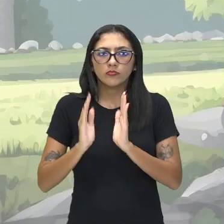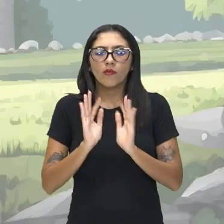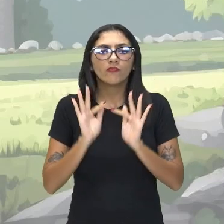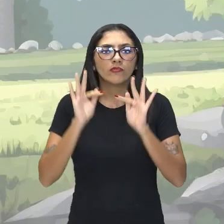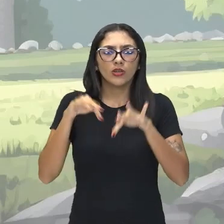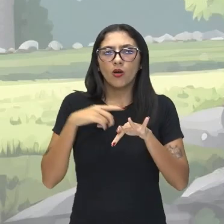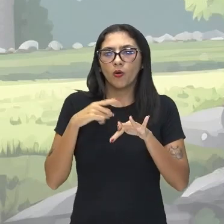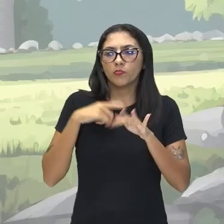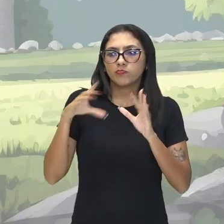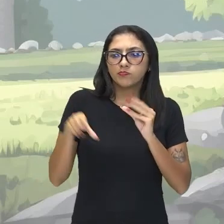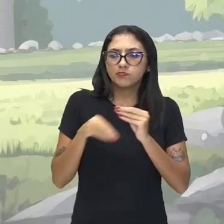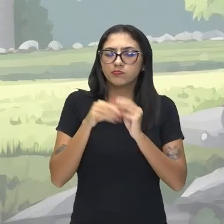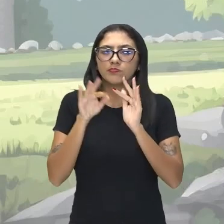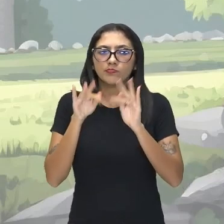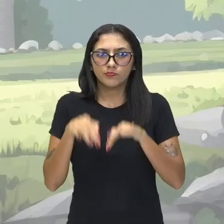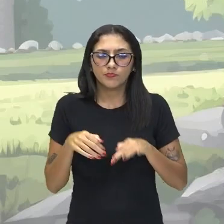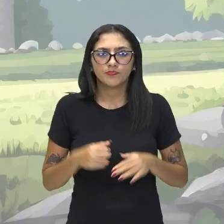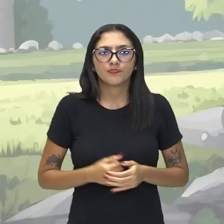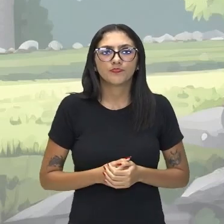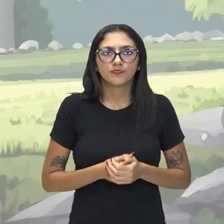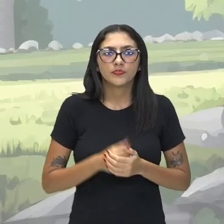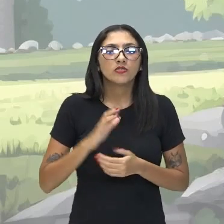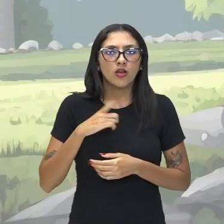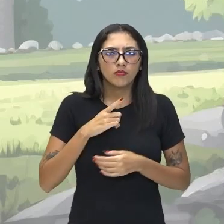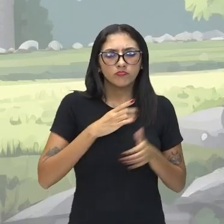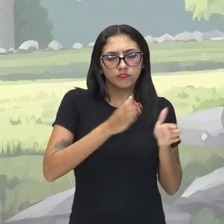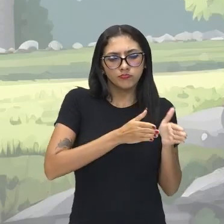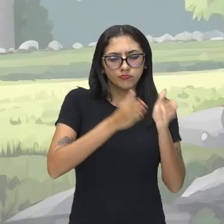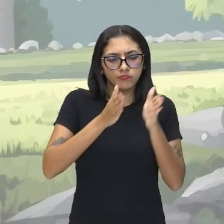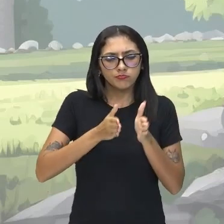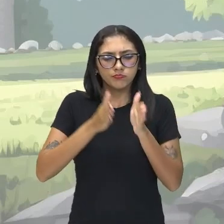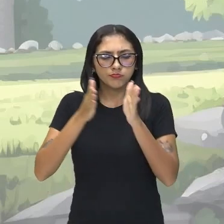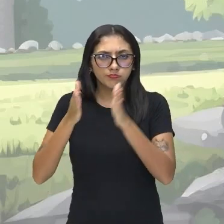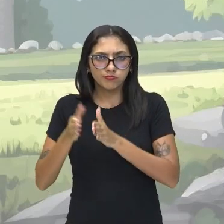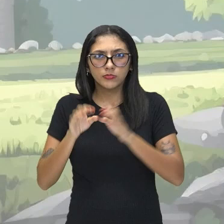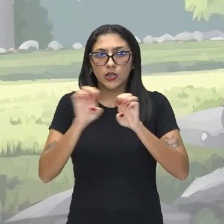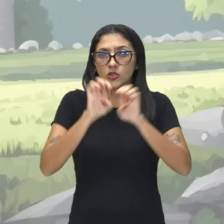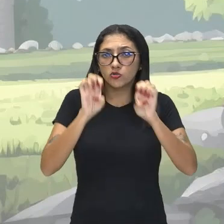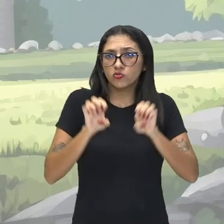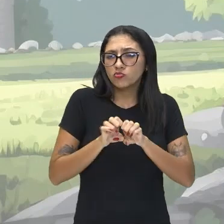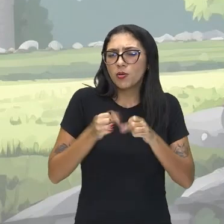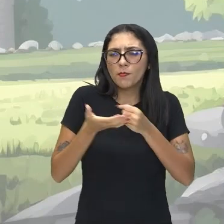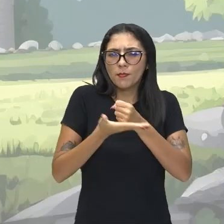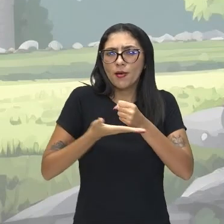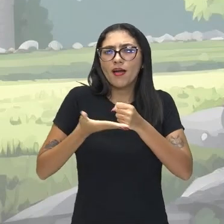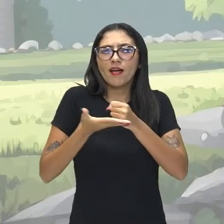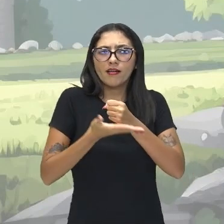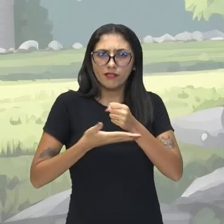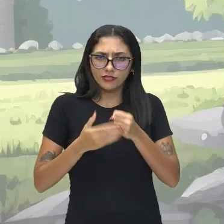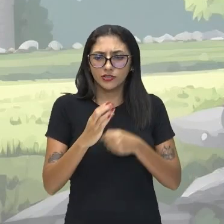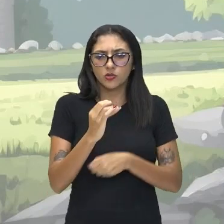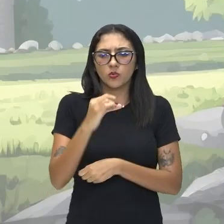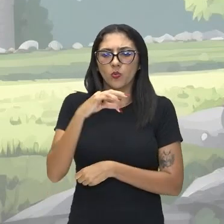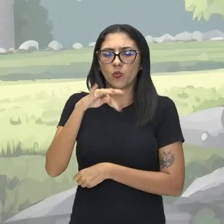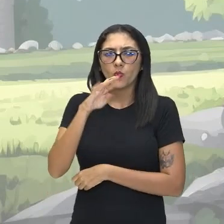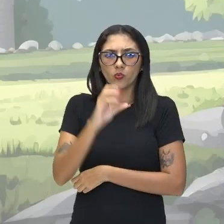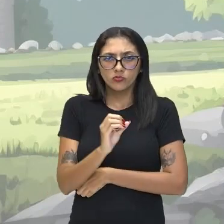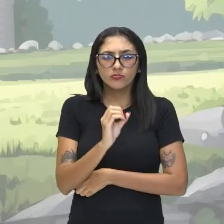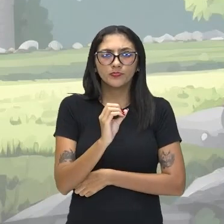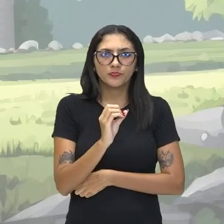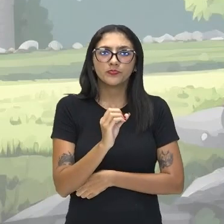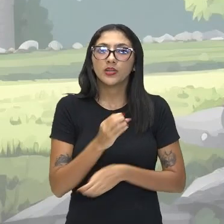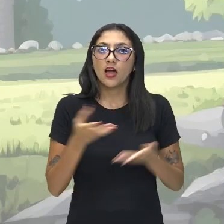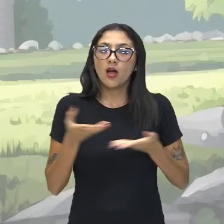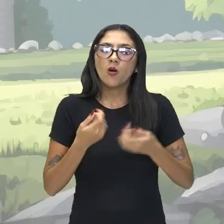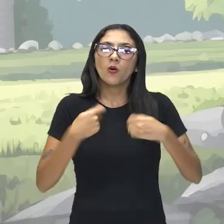Então, após nós evidenciarmos, né, essa estrutura básica que é o conto, a gente precisa